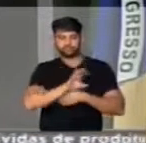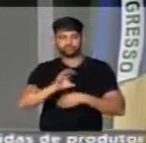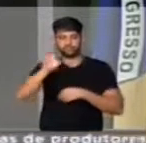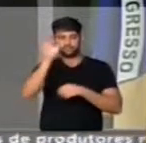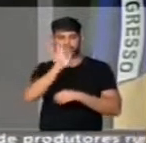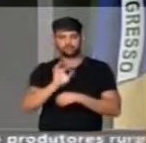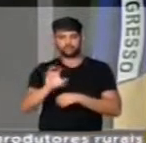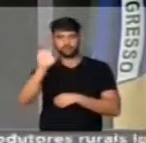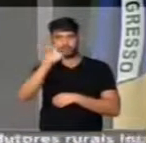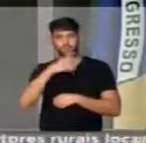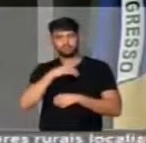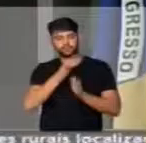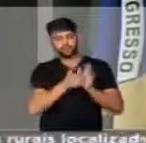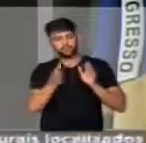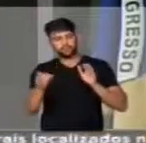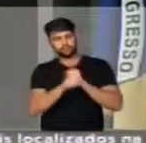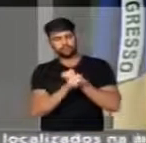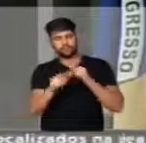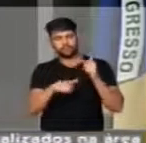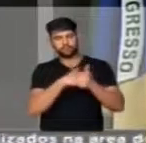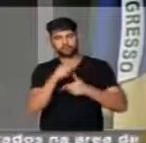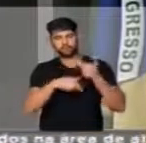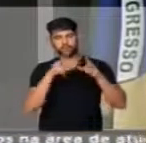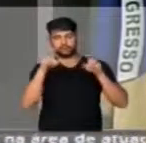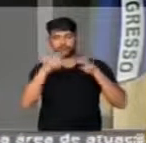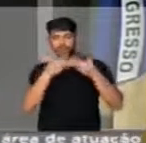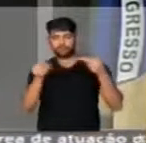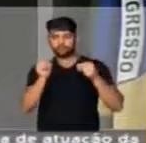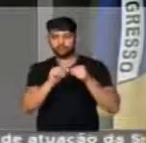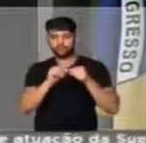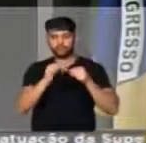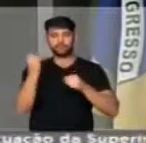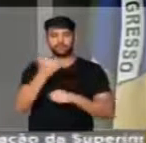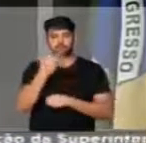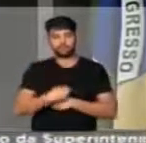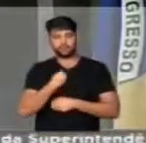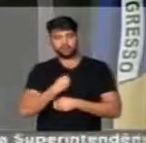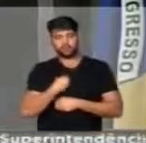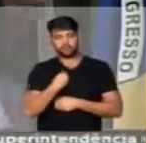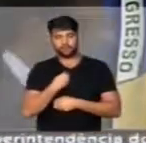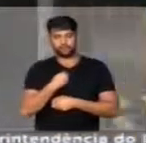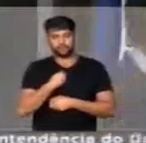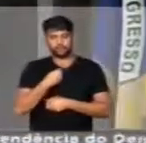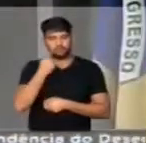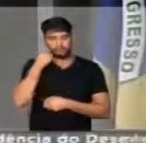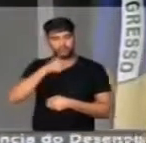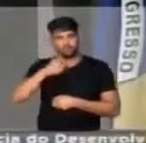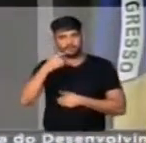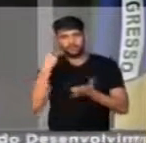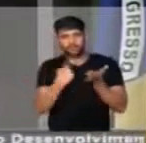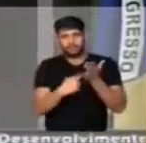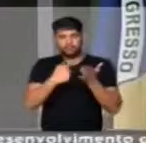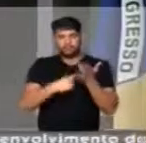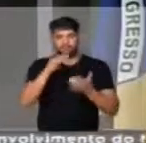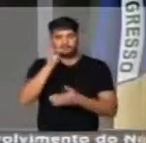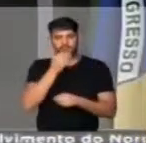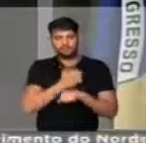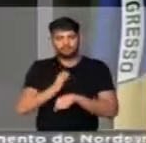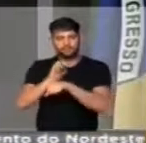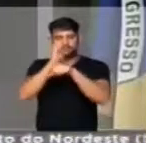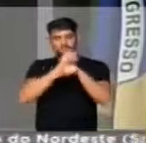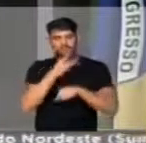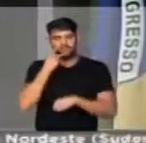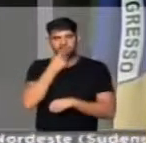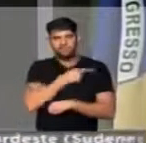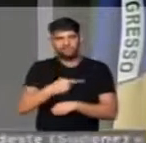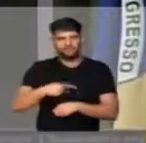Durante mais tempo se trabalhou nesse tema e que é indispensável uma revisão do Pacto Federativo. Disse o